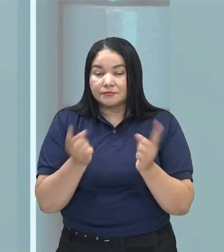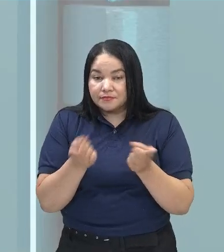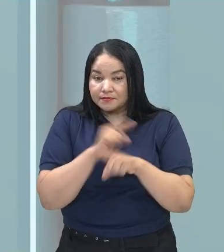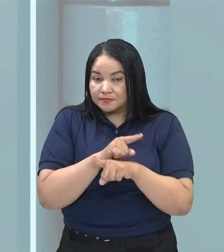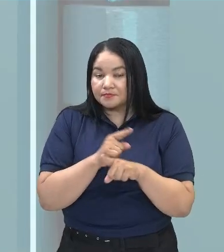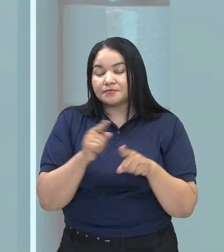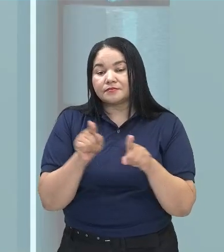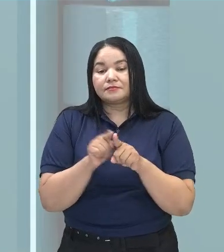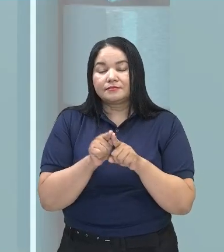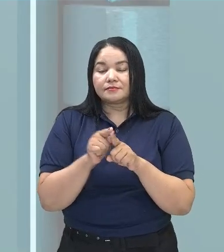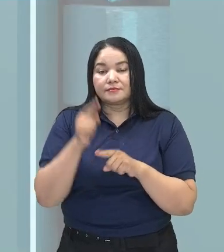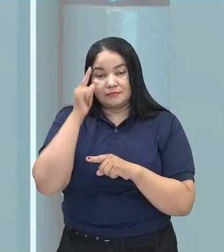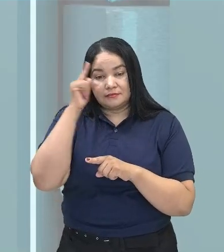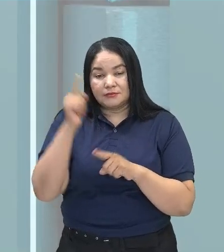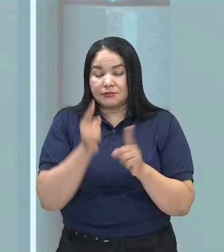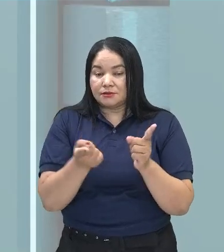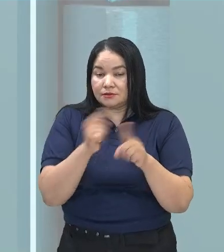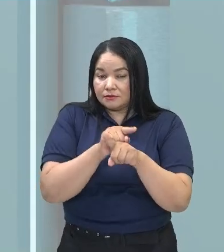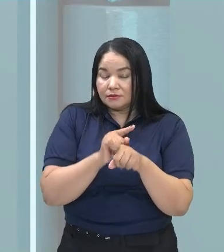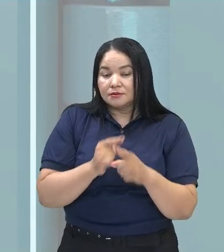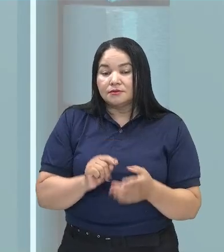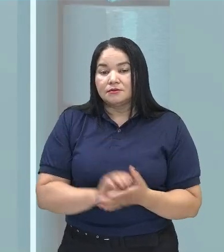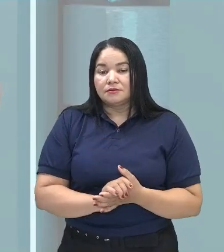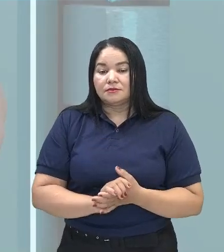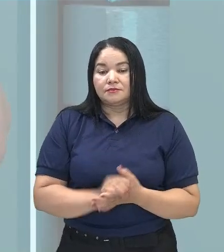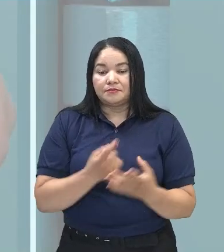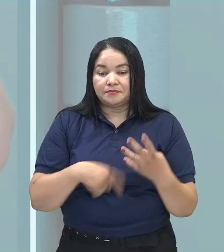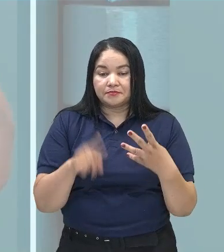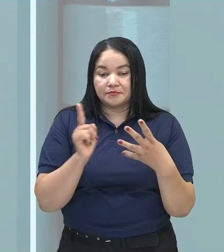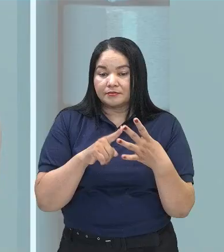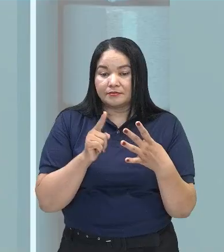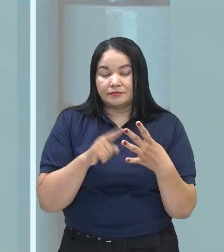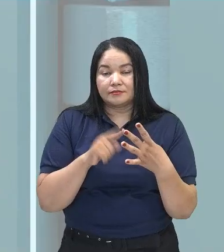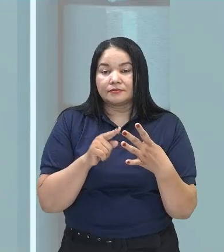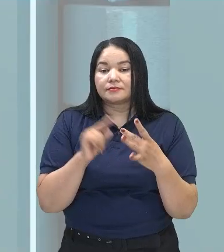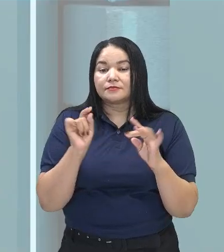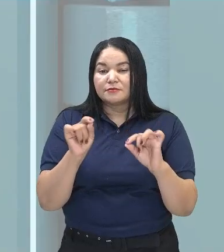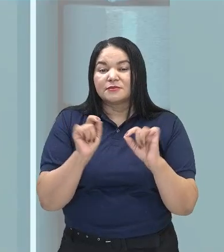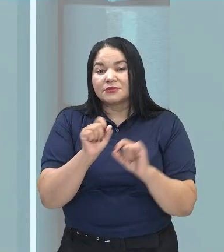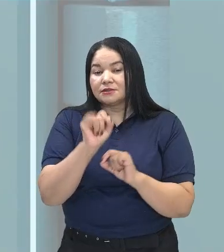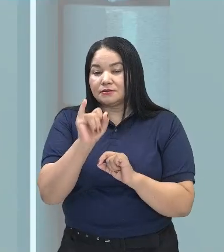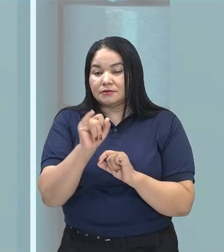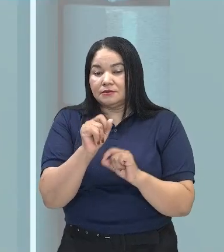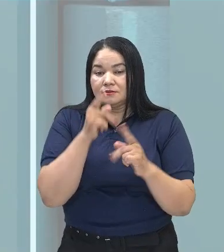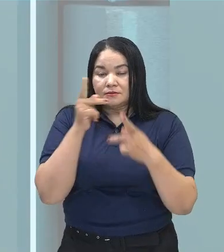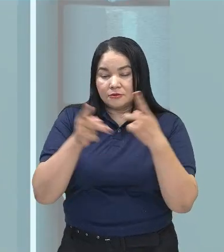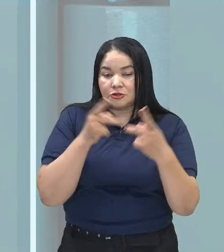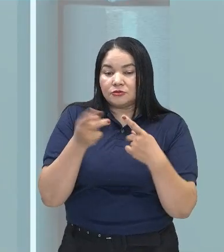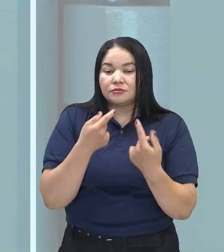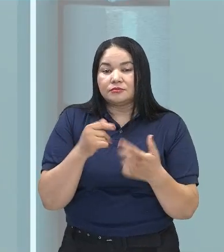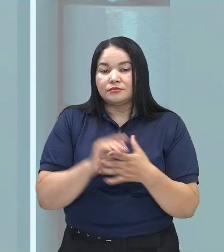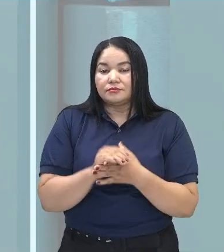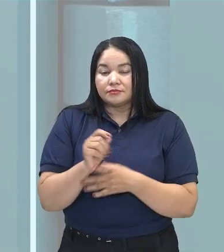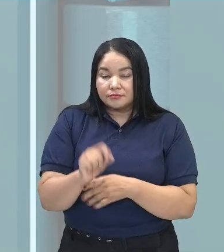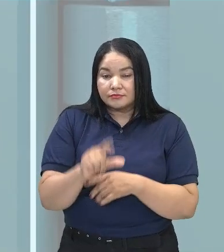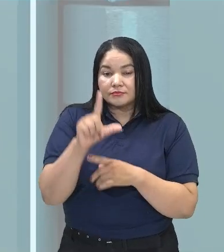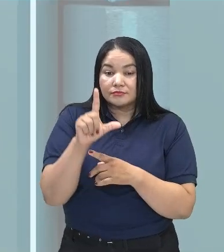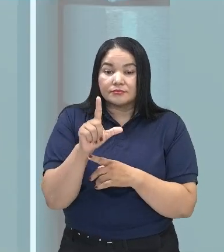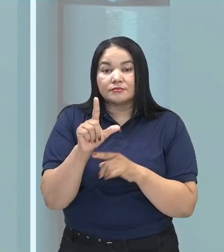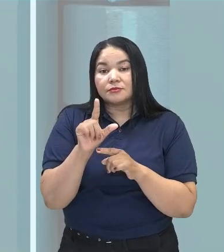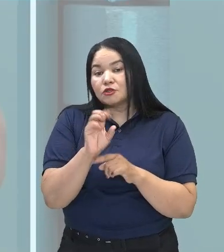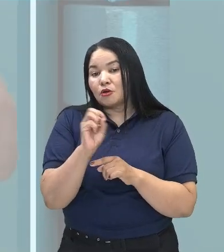de ideias, né? Que nós temos se formos falar alto, baixo, dentro